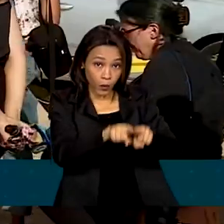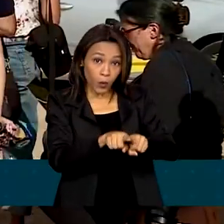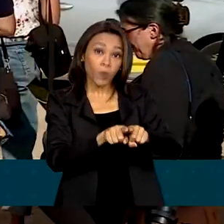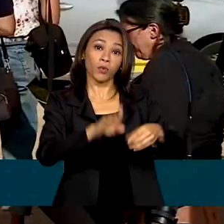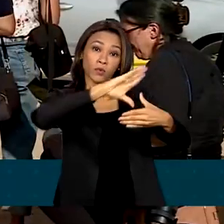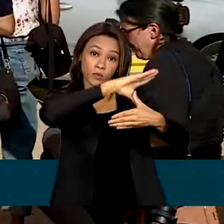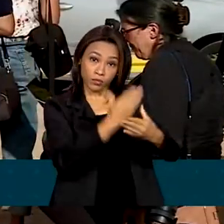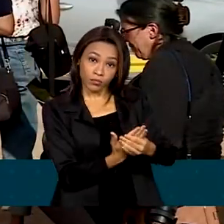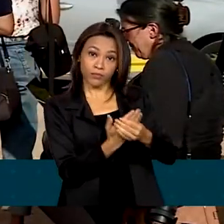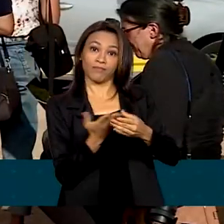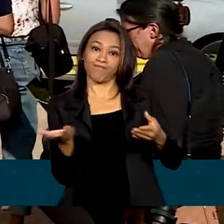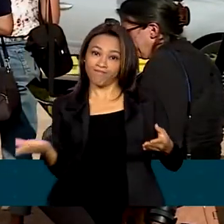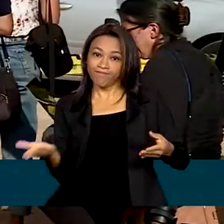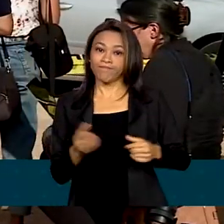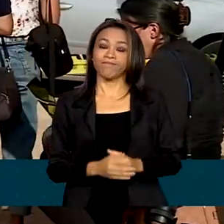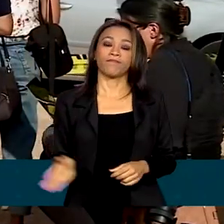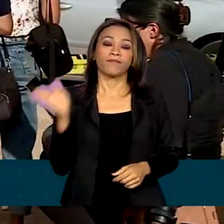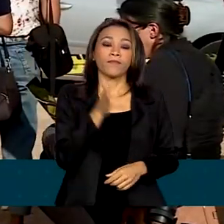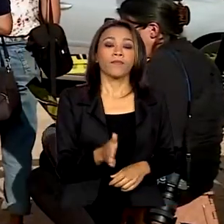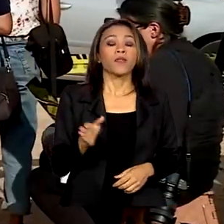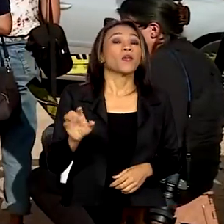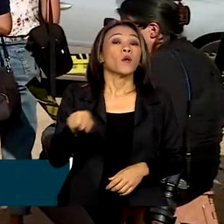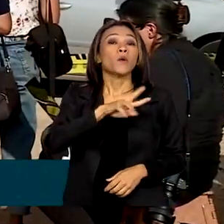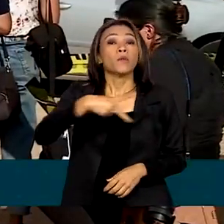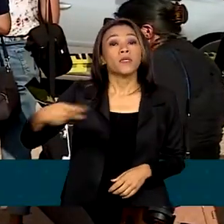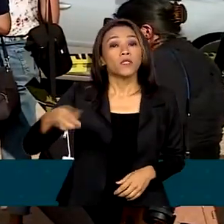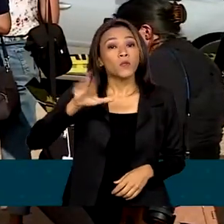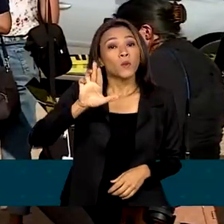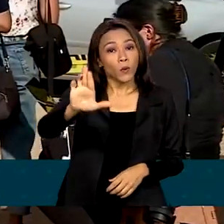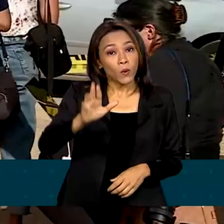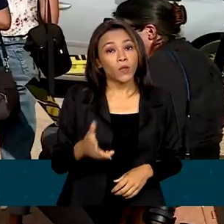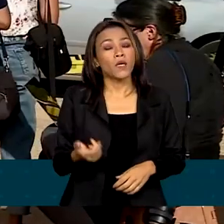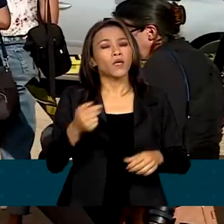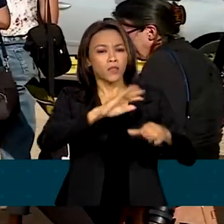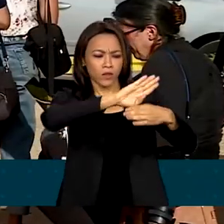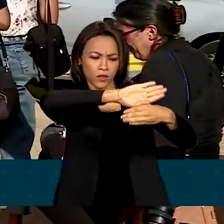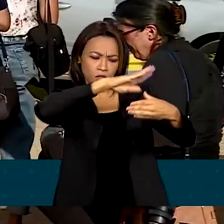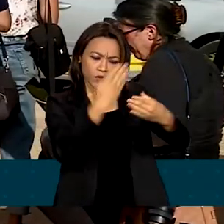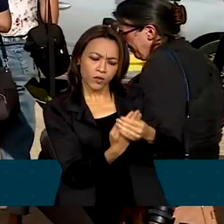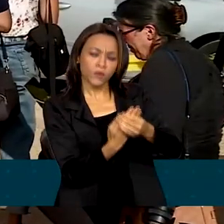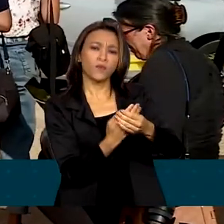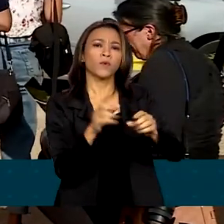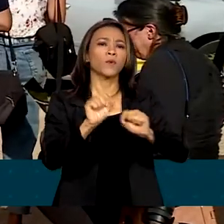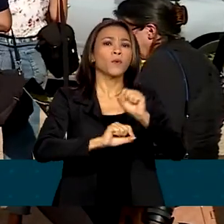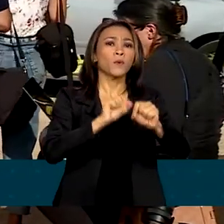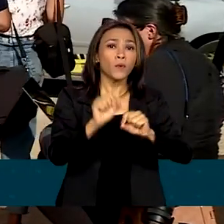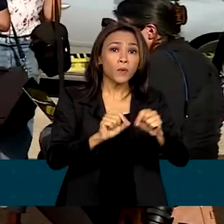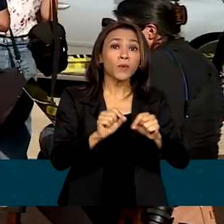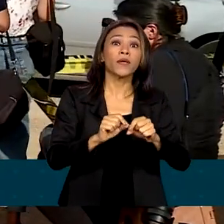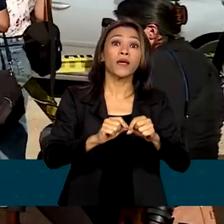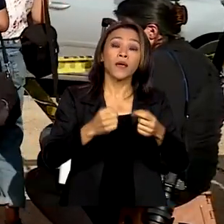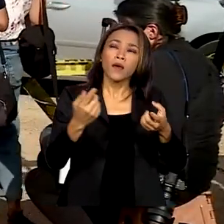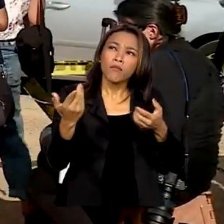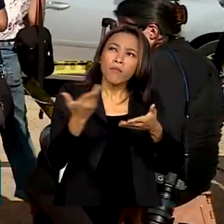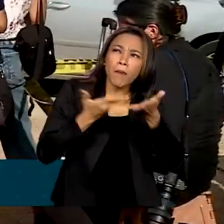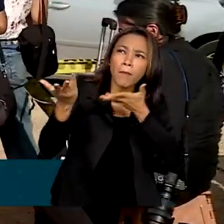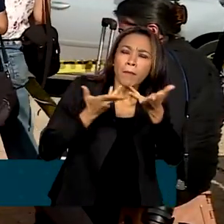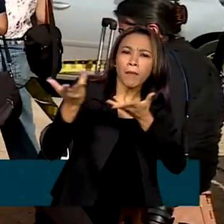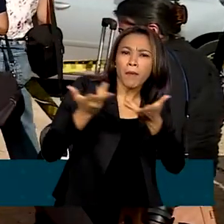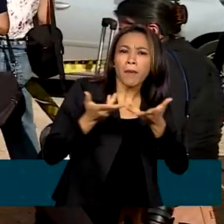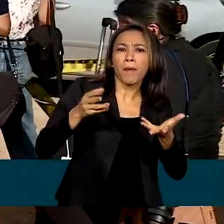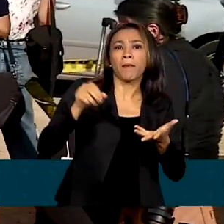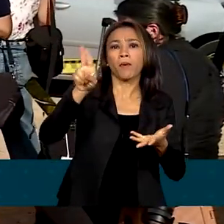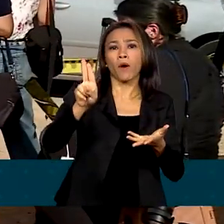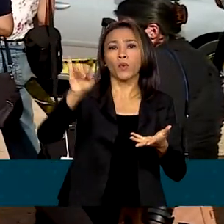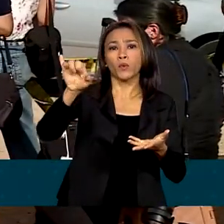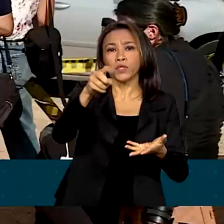Mercosul-China. O presidente Lula também ressaltou a importância de o Mercosul destravar o acordo com a União Europeia. O Pacto de